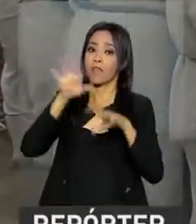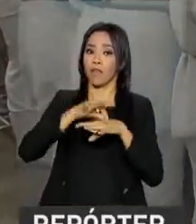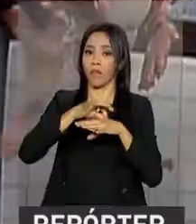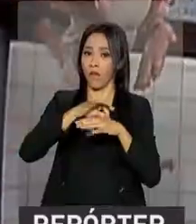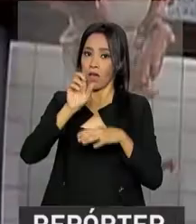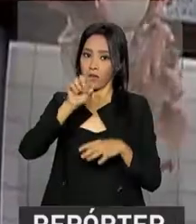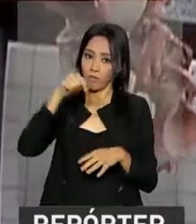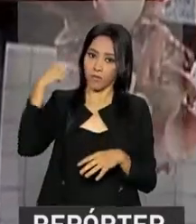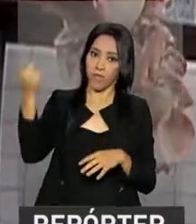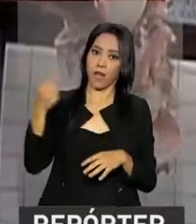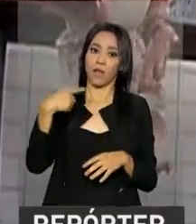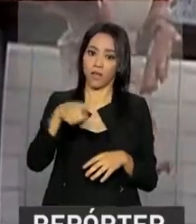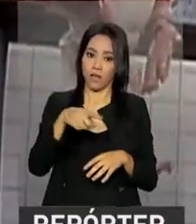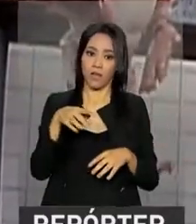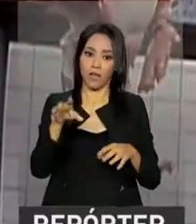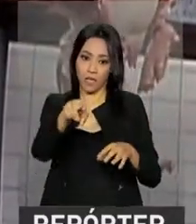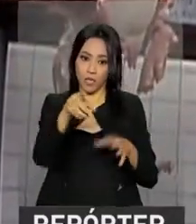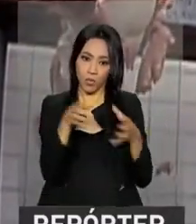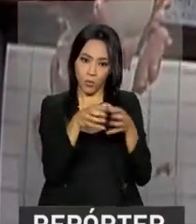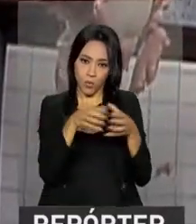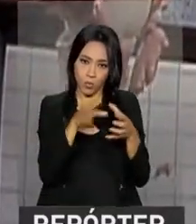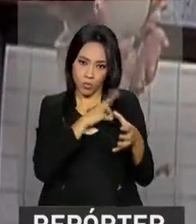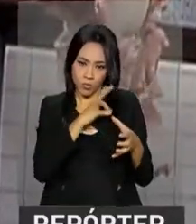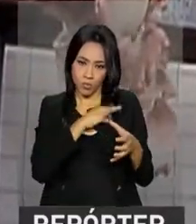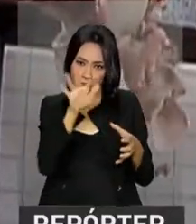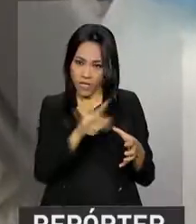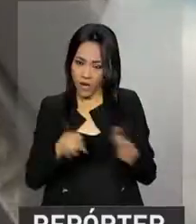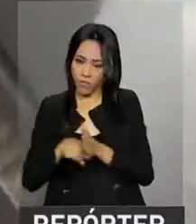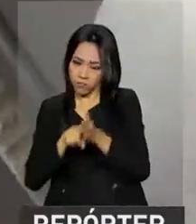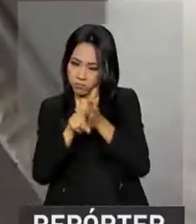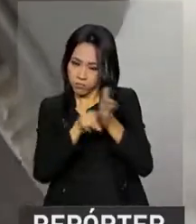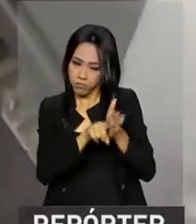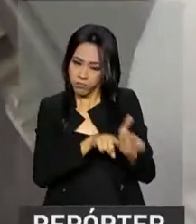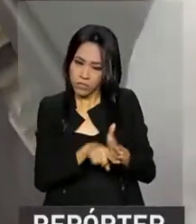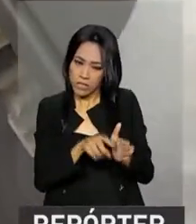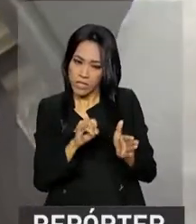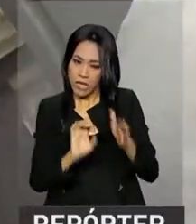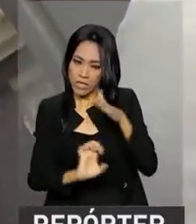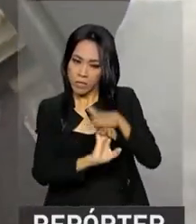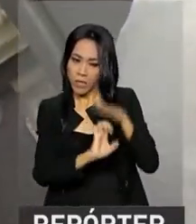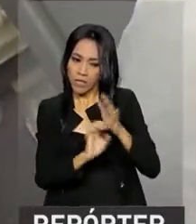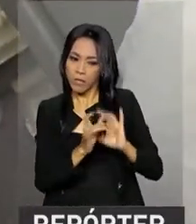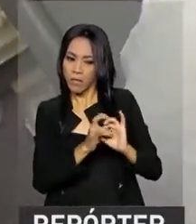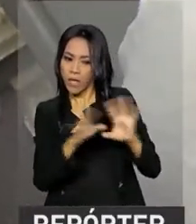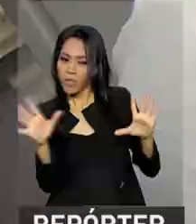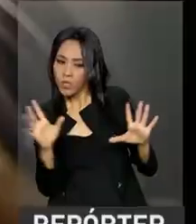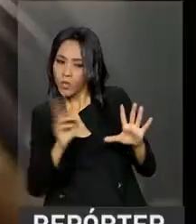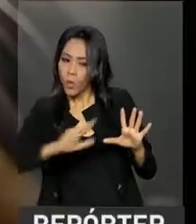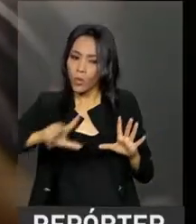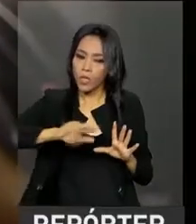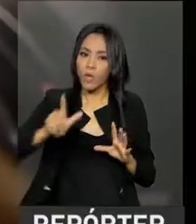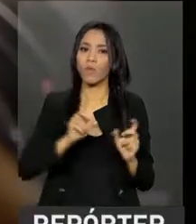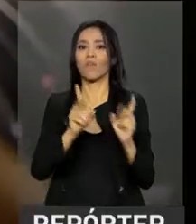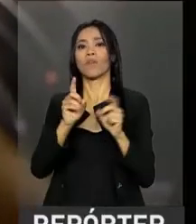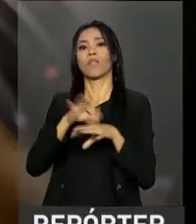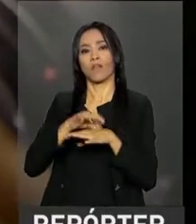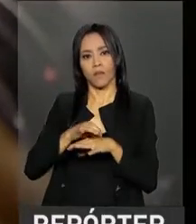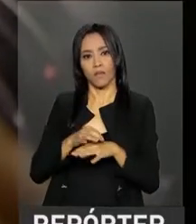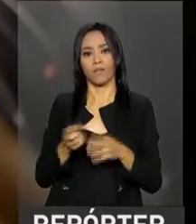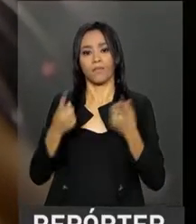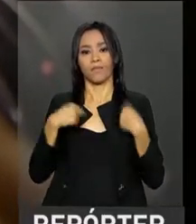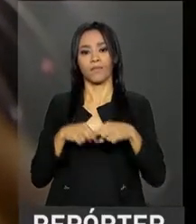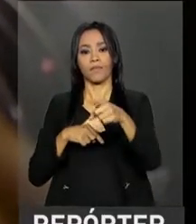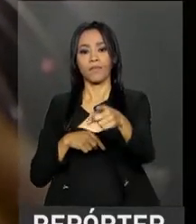que apura irregularidades na concessão de licenças para a produção e venda do produto o usuário baixa